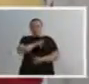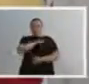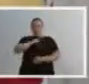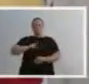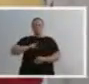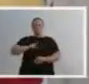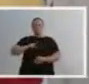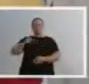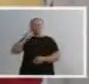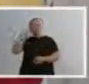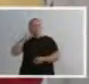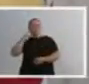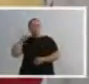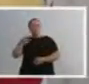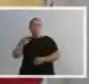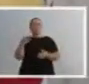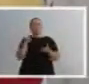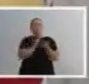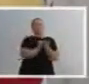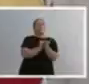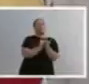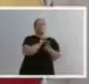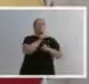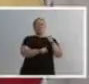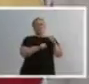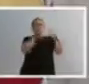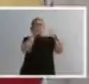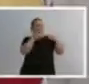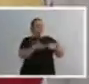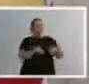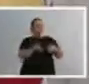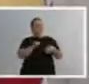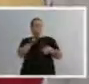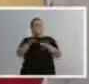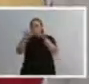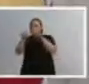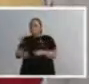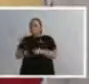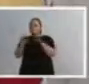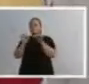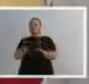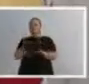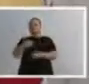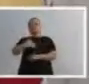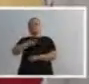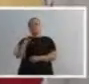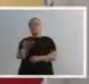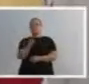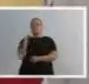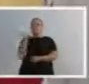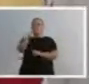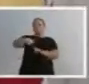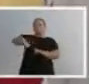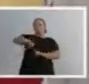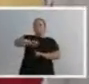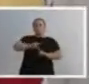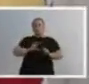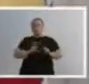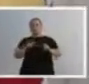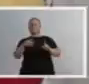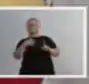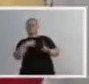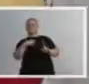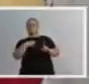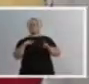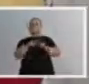como político entrar com as mãos limpas e sair com as mãos limpas e isso é o mais importante nós aqui temos muitas divergências mas o que o